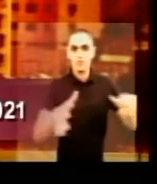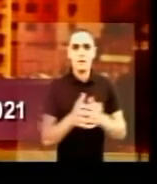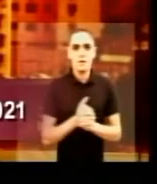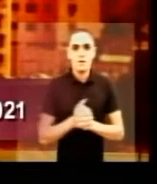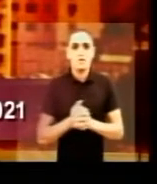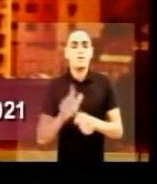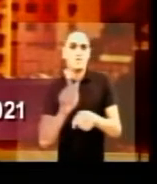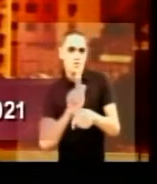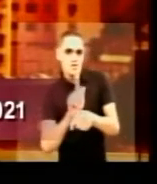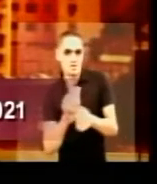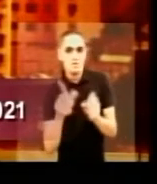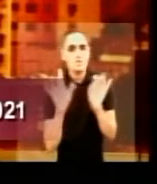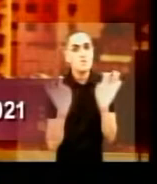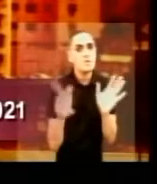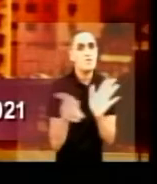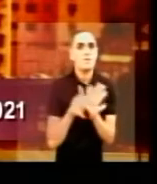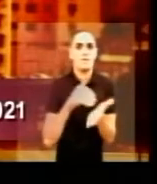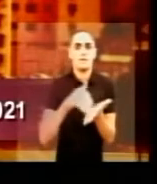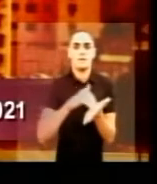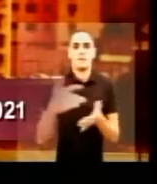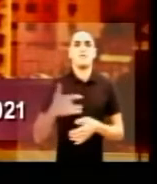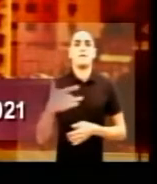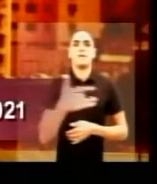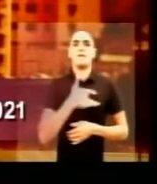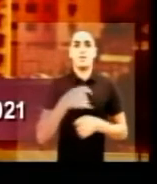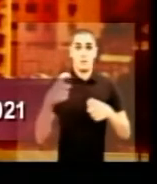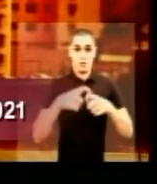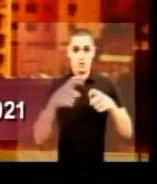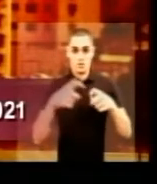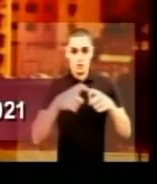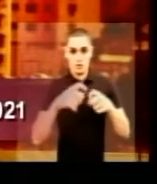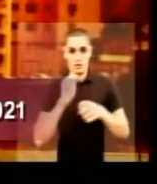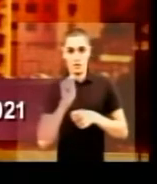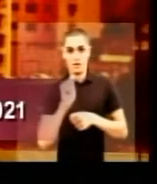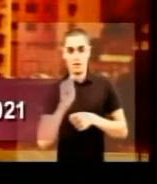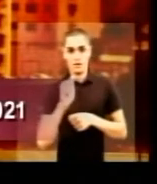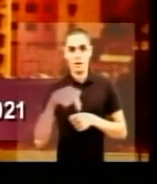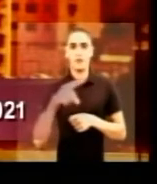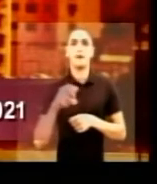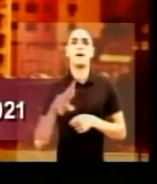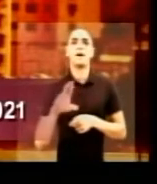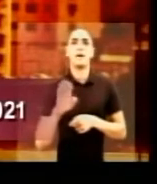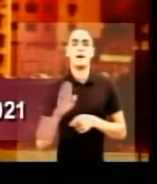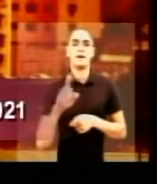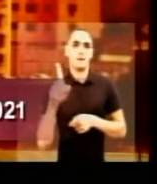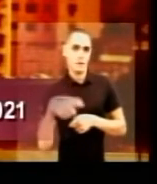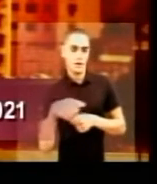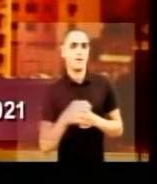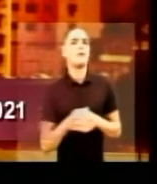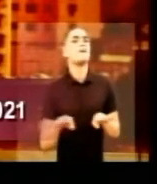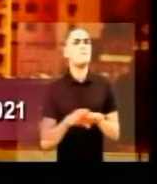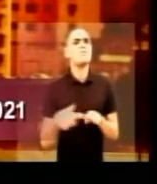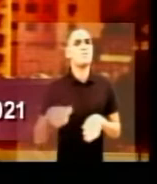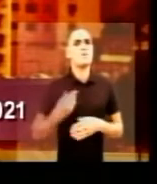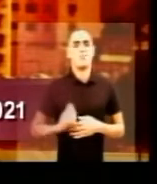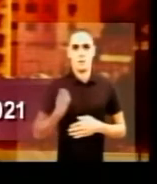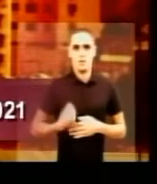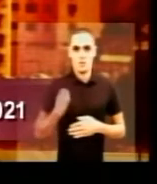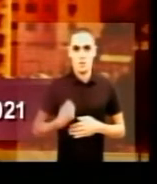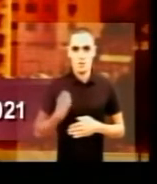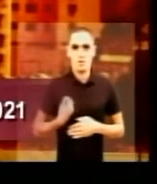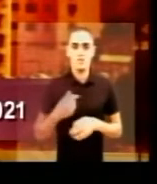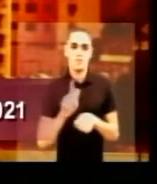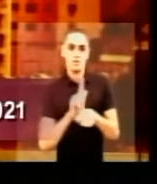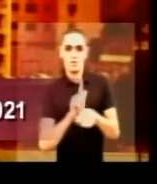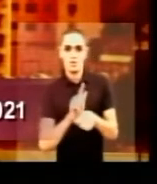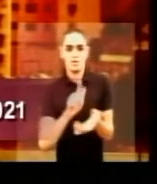da Secretaria de Saúde, Dr. André Luciano Baitello, e nós teremos também a presença da gerente da Vigilância